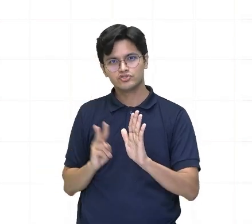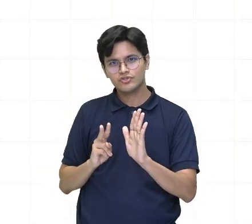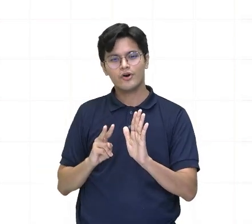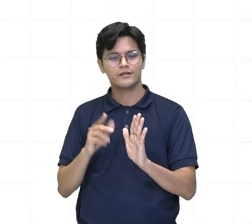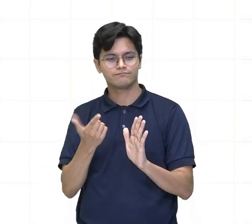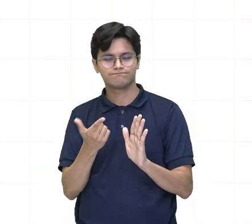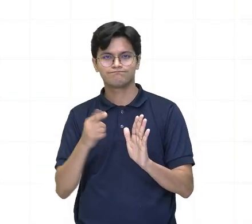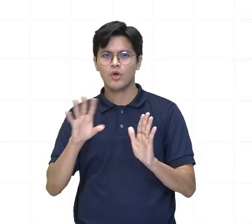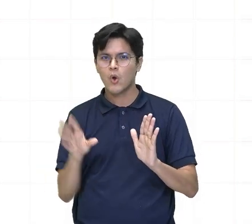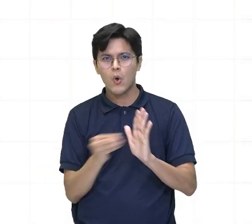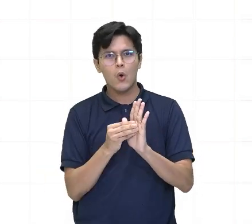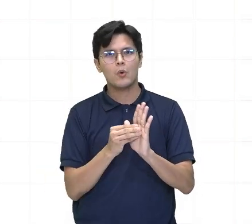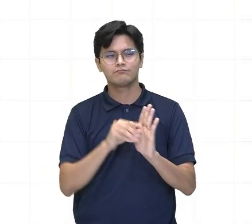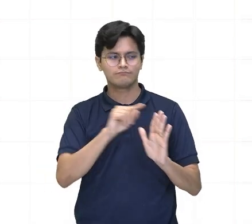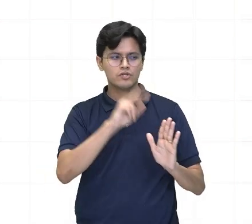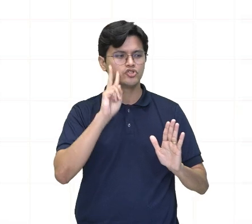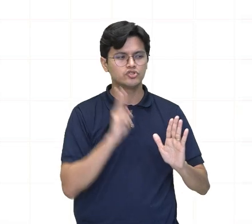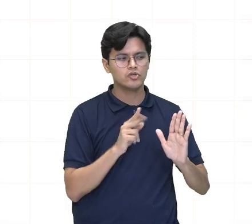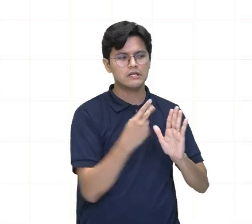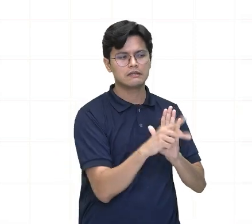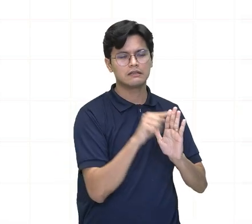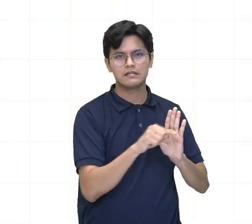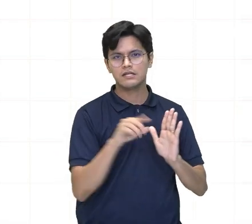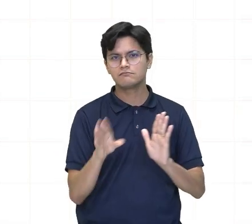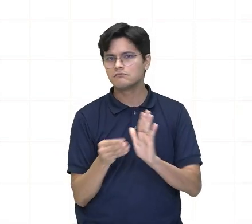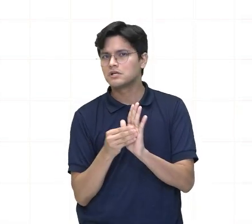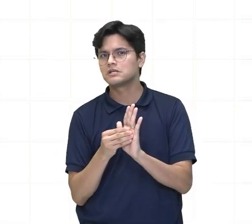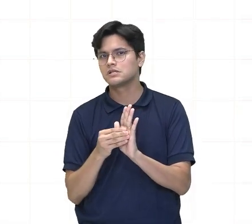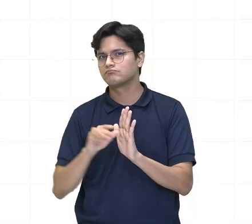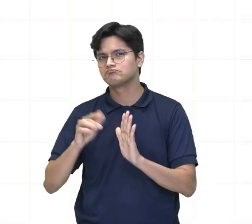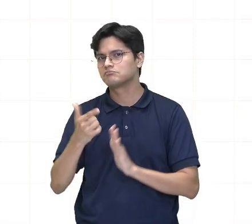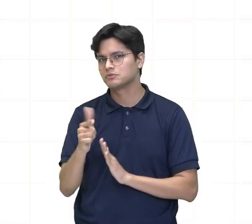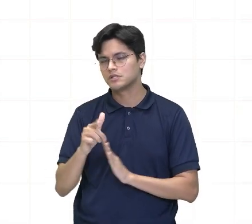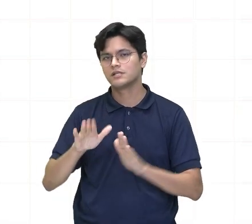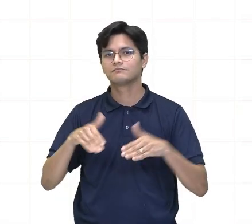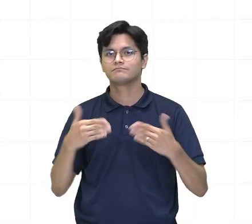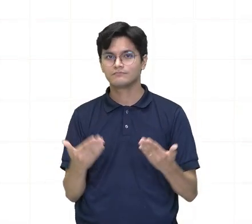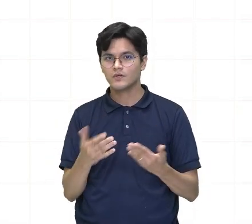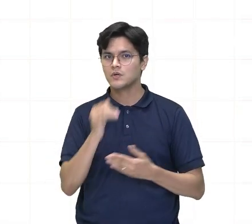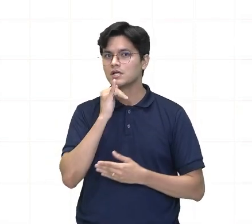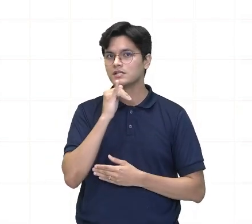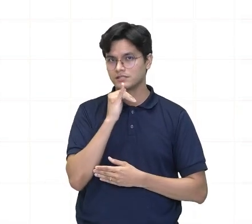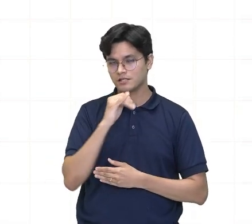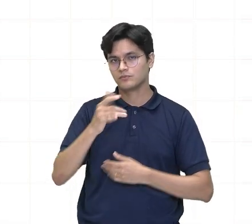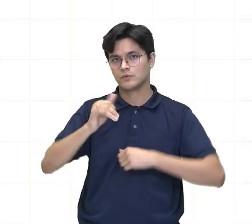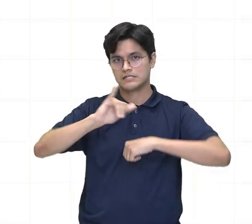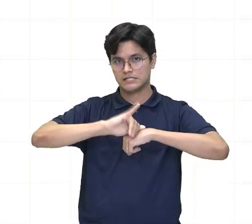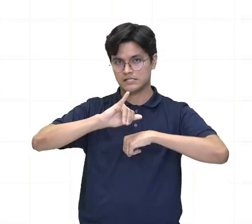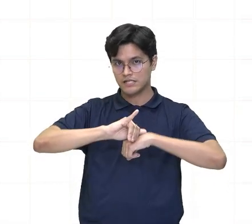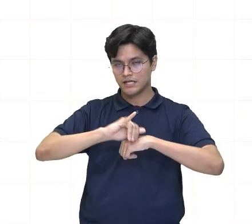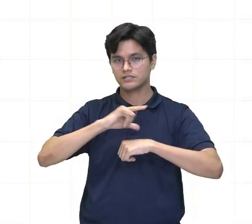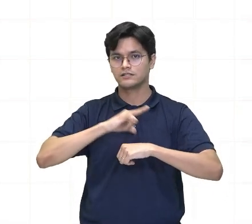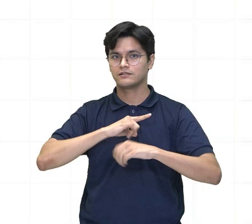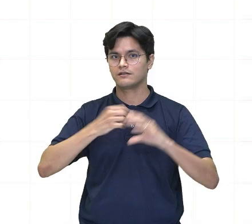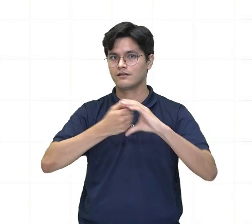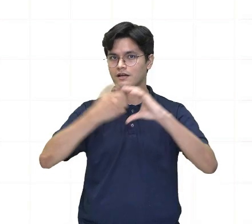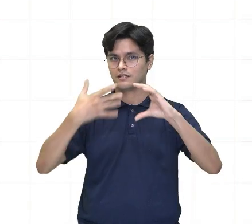cidade que é de origem pré-colombiana, e essa cidade ela vai ter características.